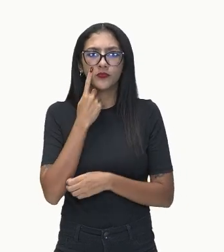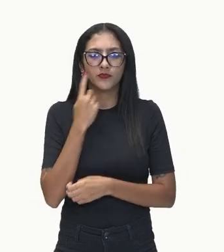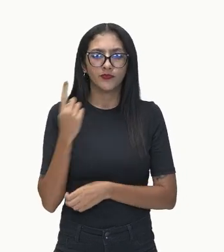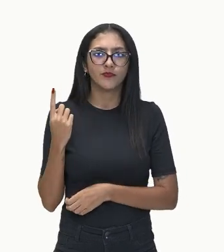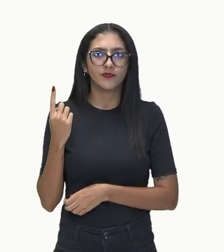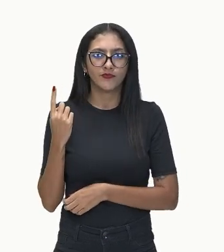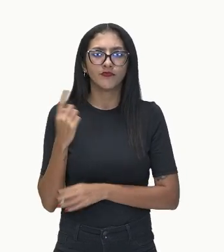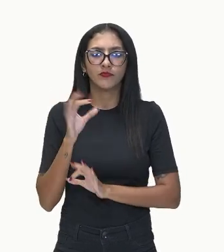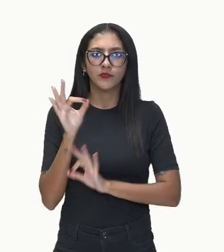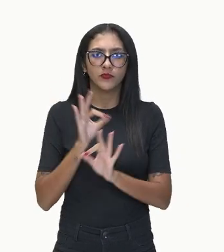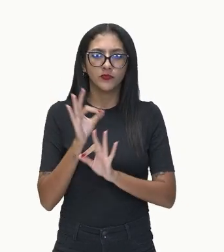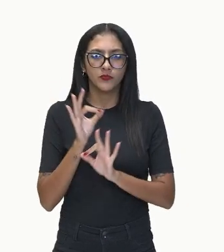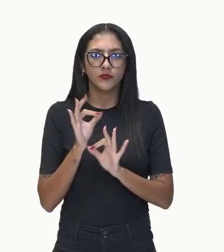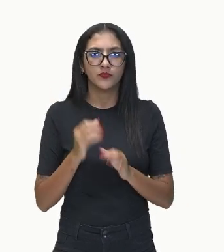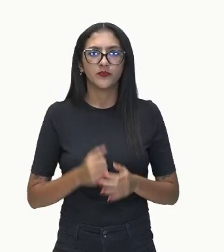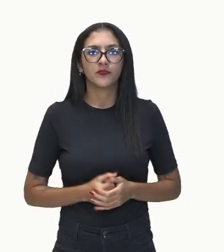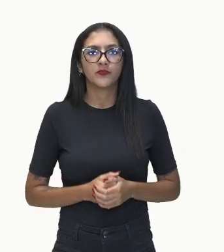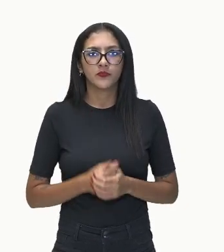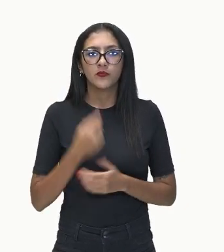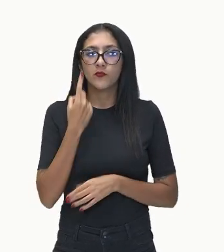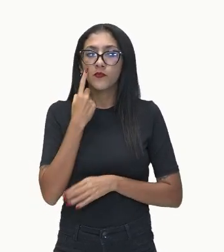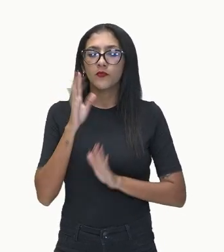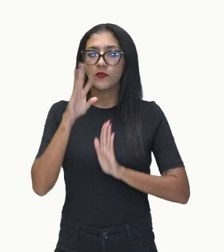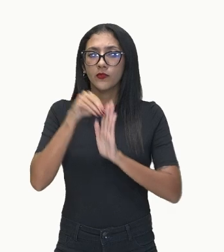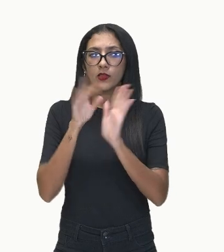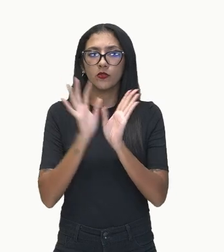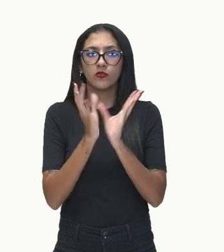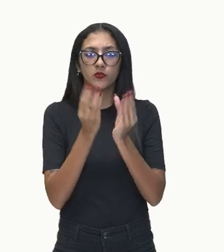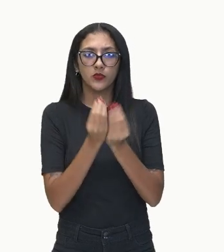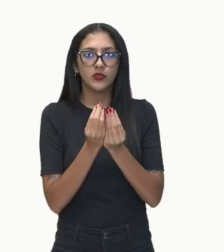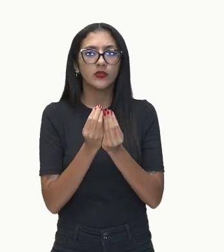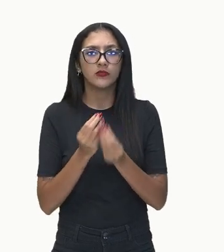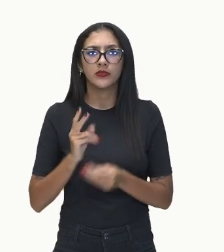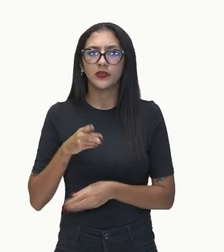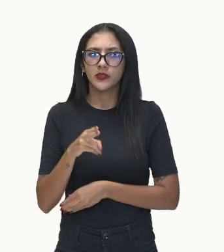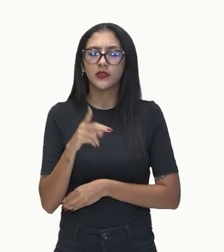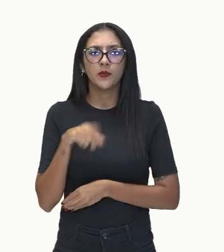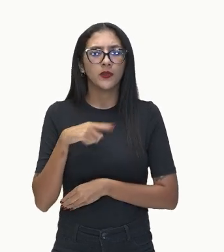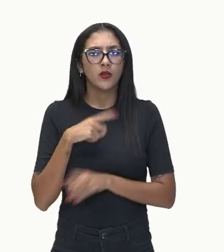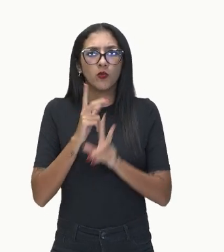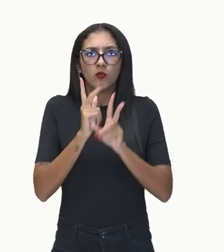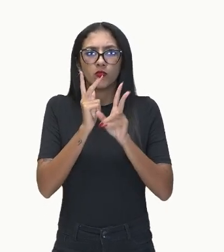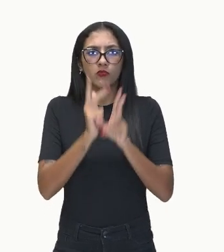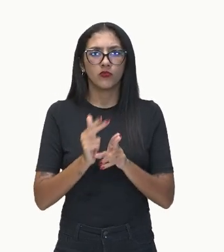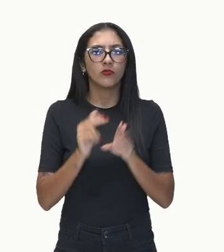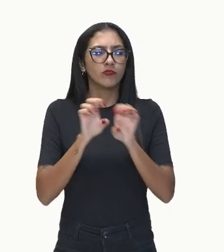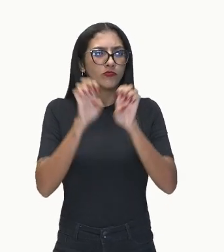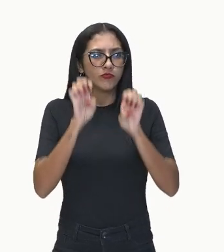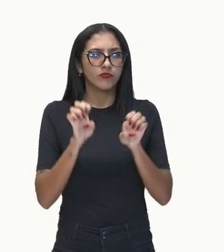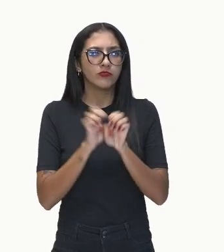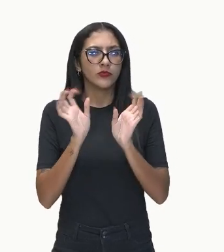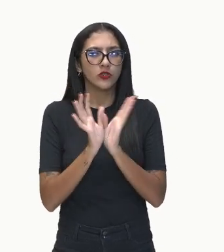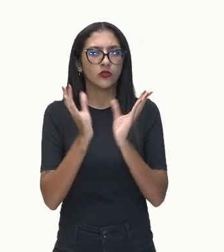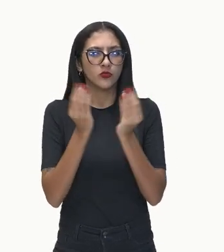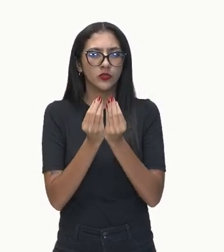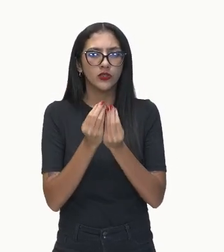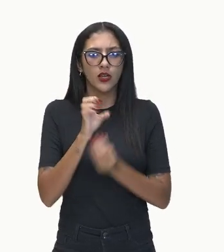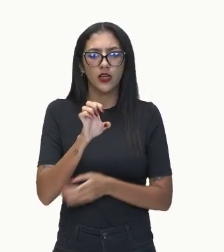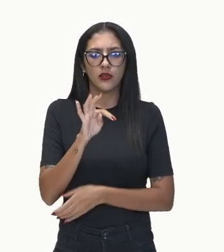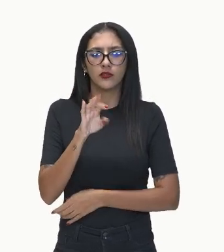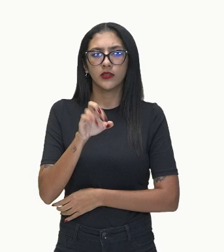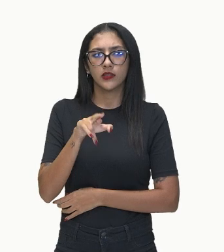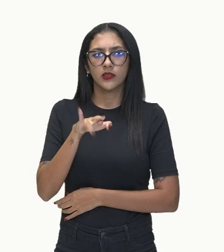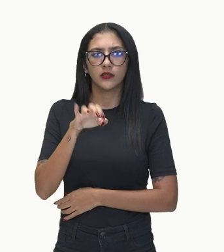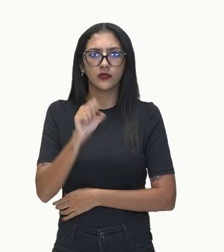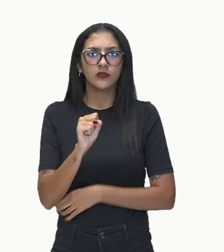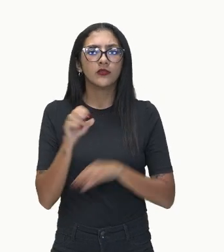para cá. Eles têm esses compostos aqui, ó, é sempre no mesma função, tá? São éteres e está